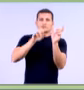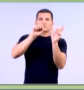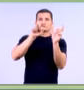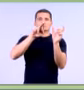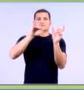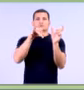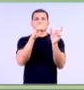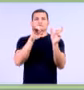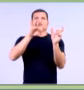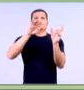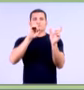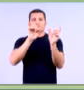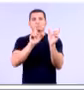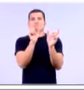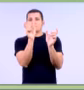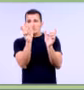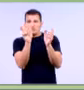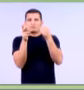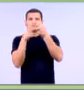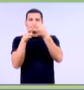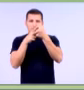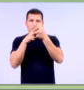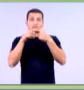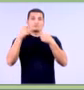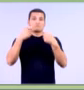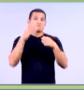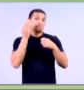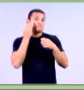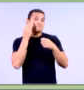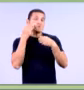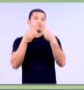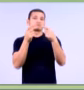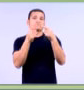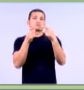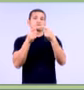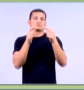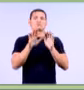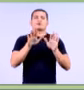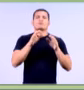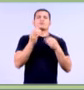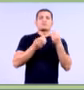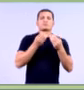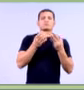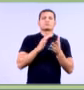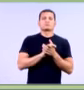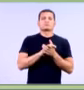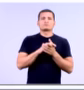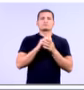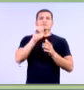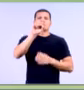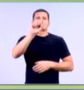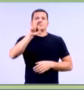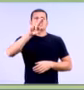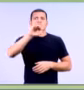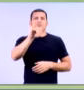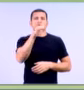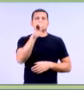identificar como vai ser essa concordância, tá? E quando o sujeito foi inexistente, professora Tayane? Quando o sujeito